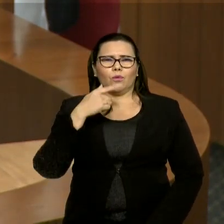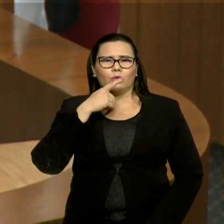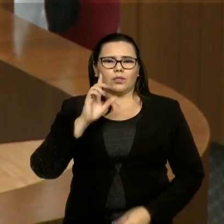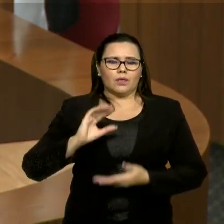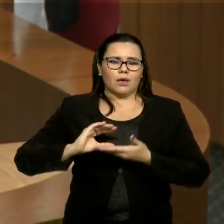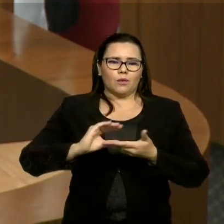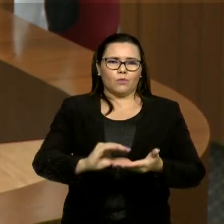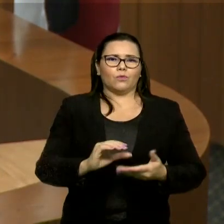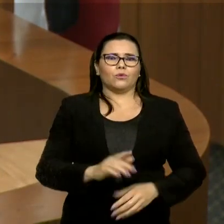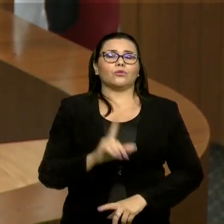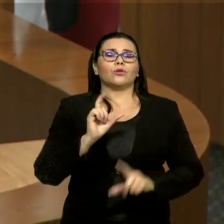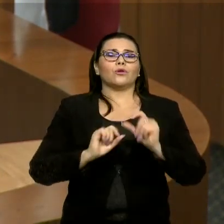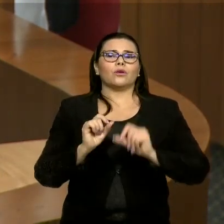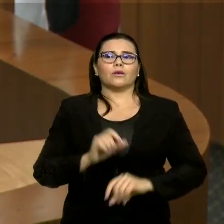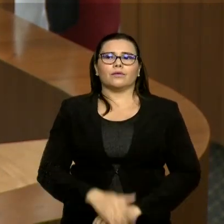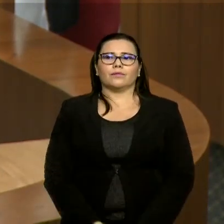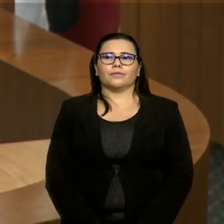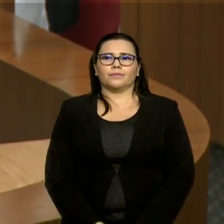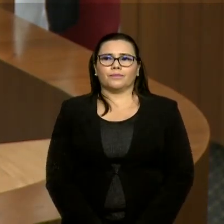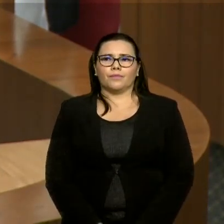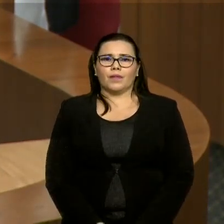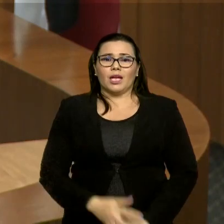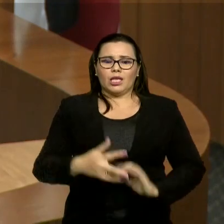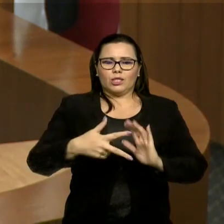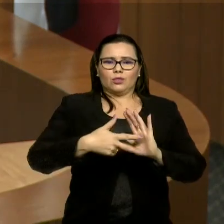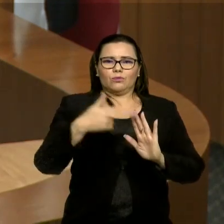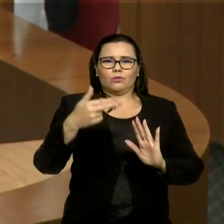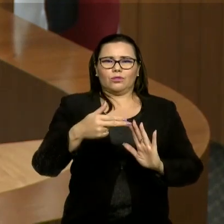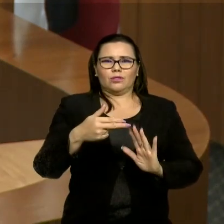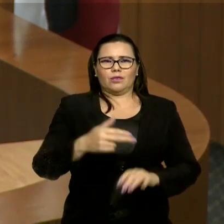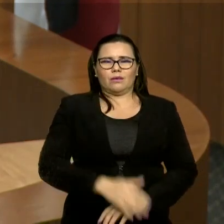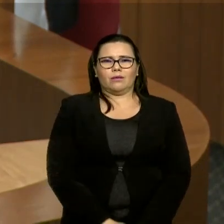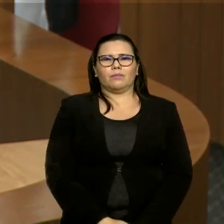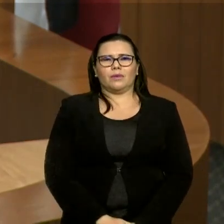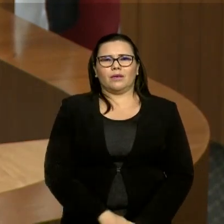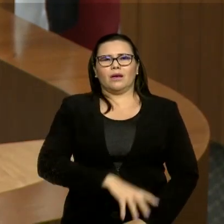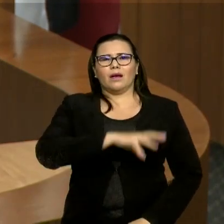mutirão de castração na cidade, né? E